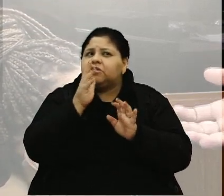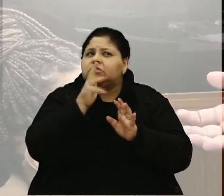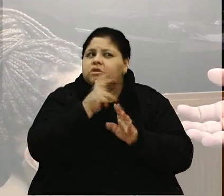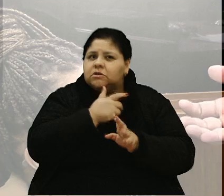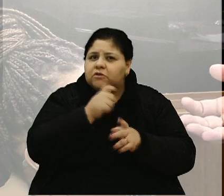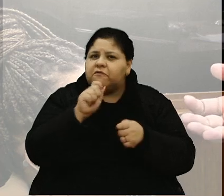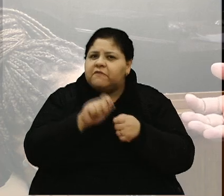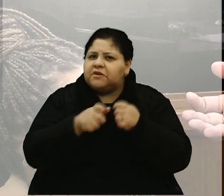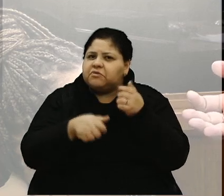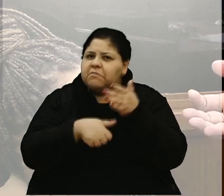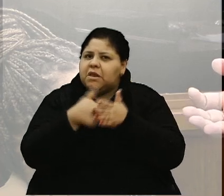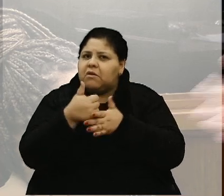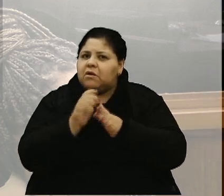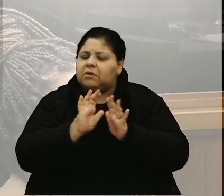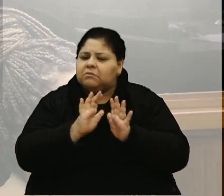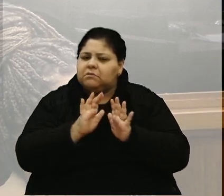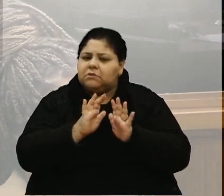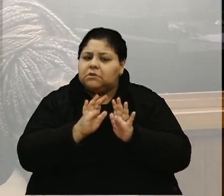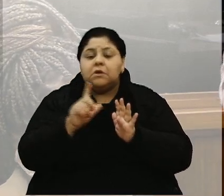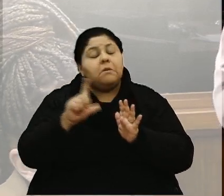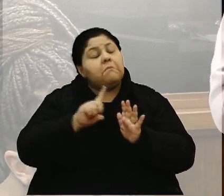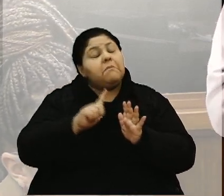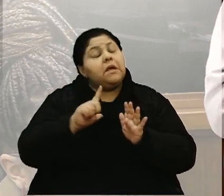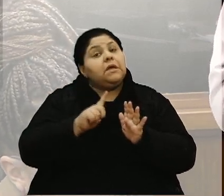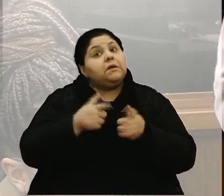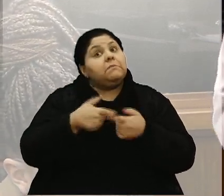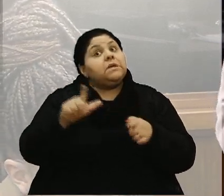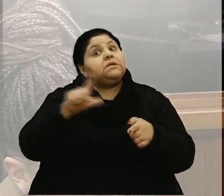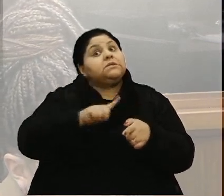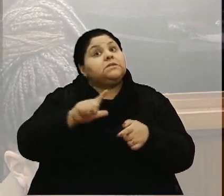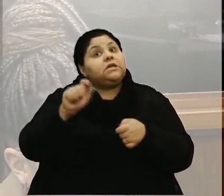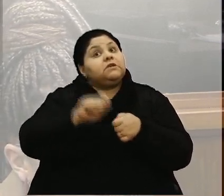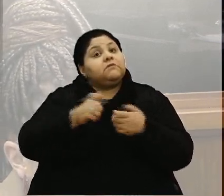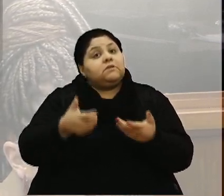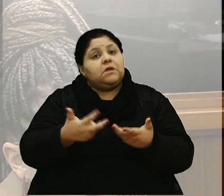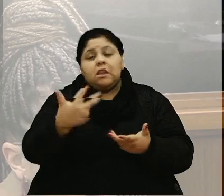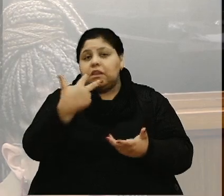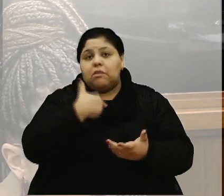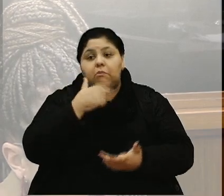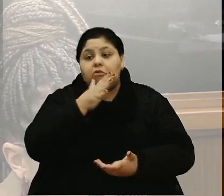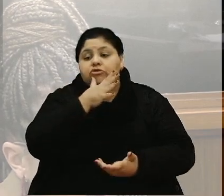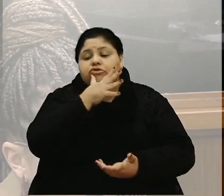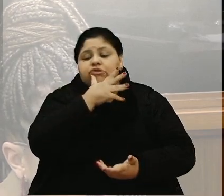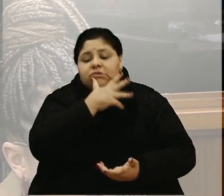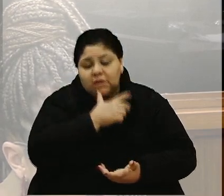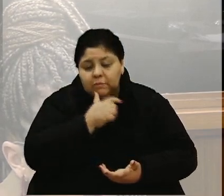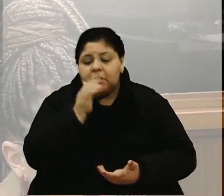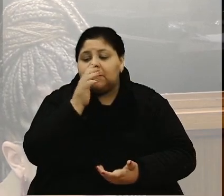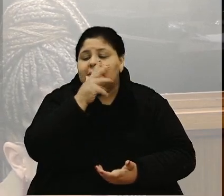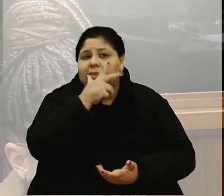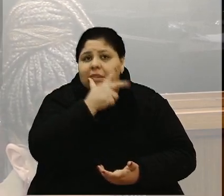faz melhor. Mas tem que fazer, né? O problema é que não pode demorar.